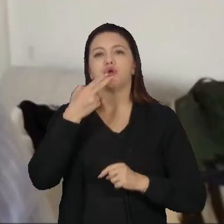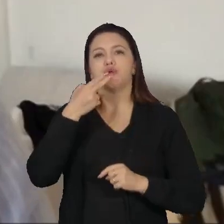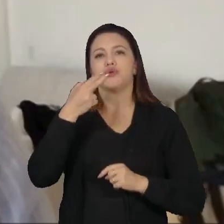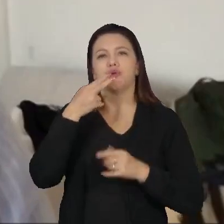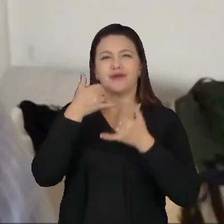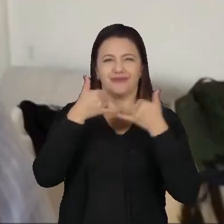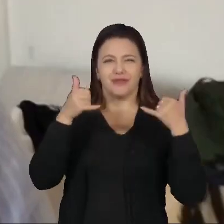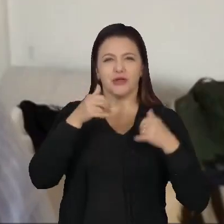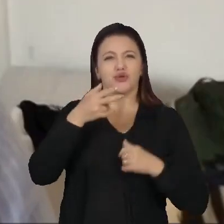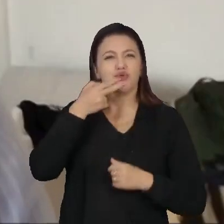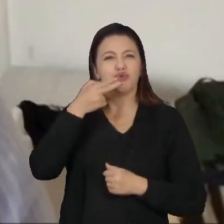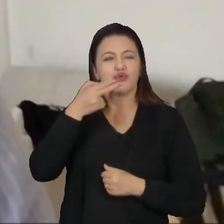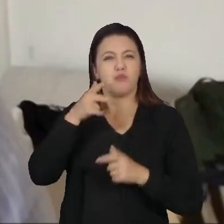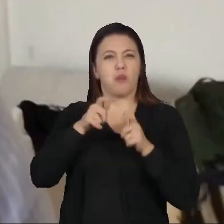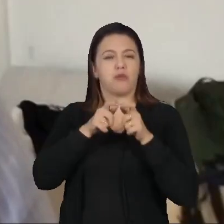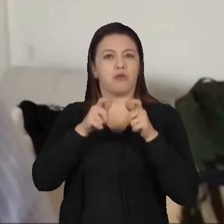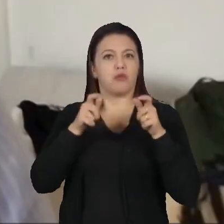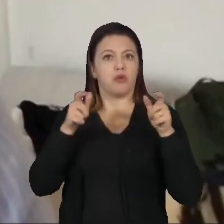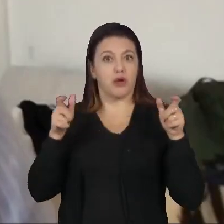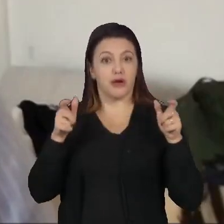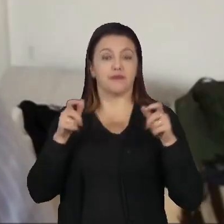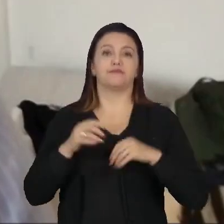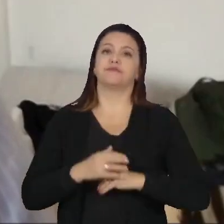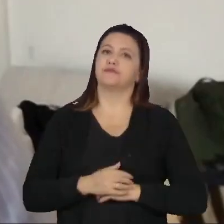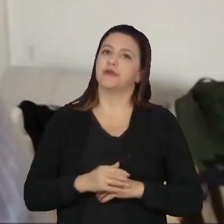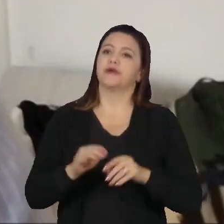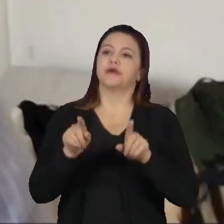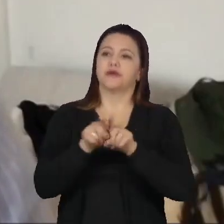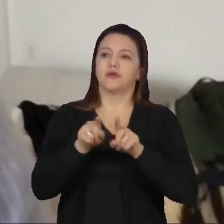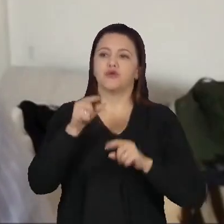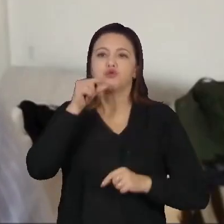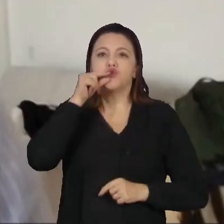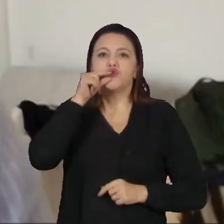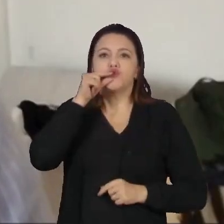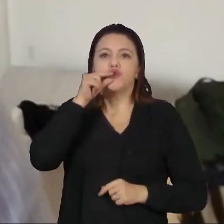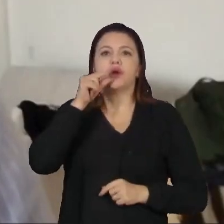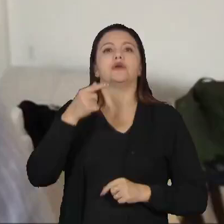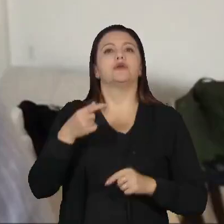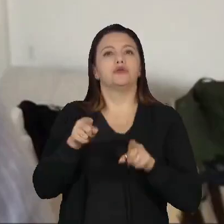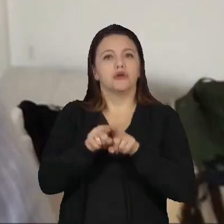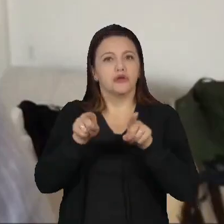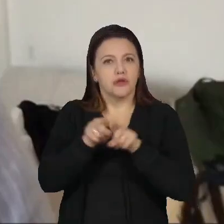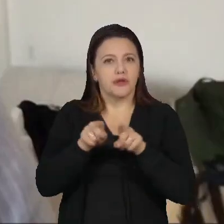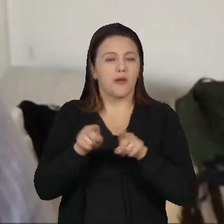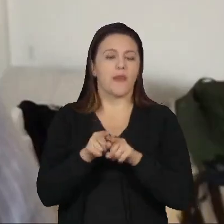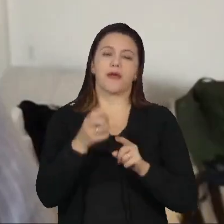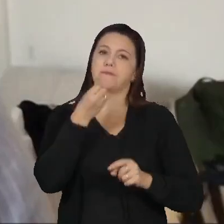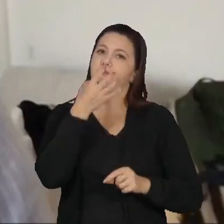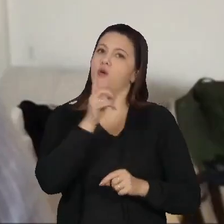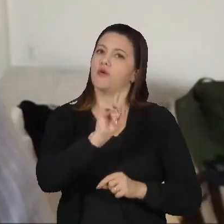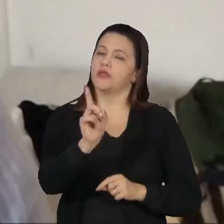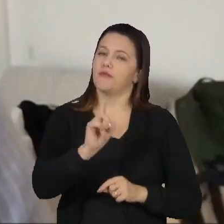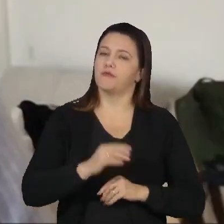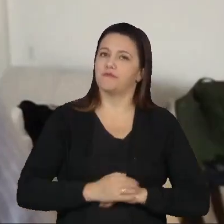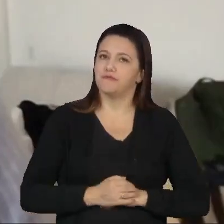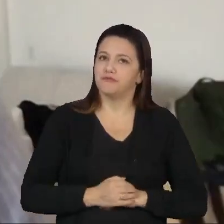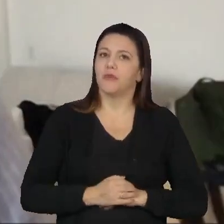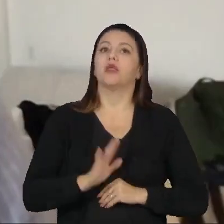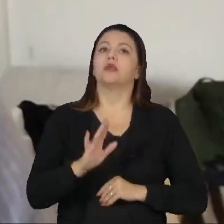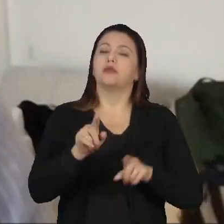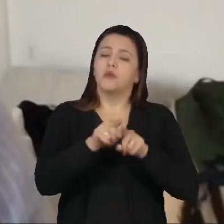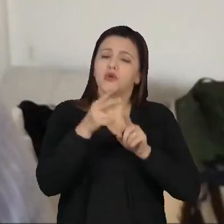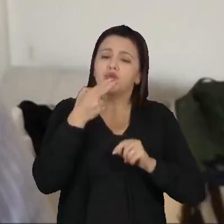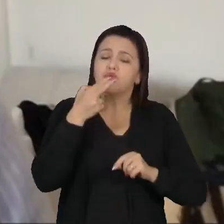aumentado, mas que também são vilões, né? Também não fazem bem, mas o tabagismo como um todo